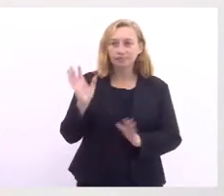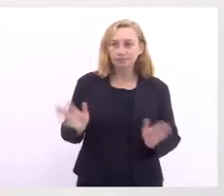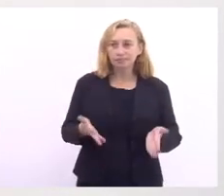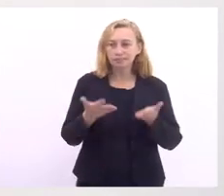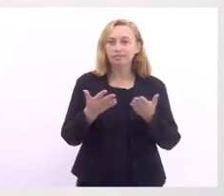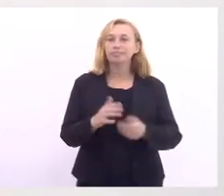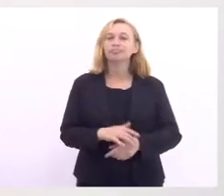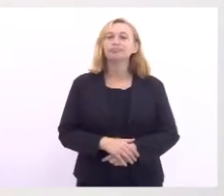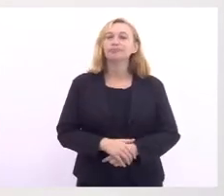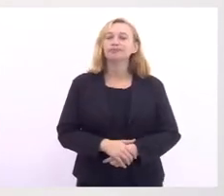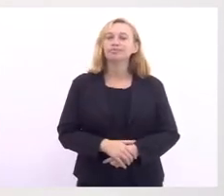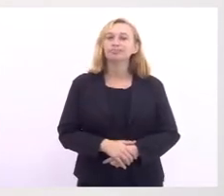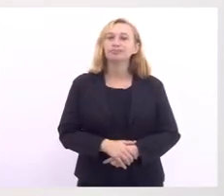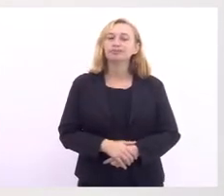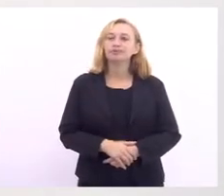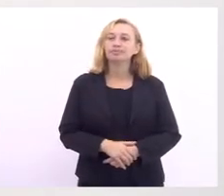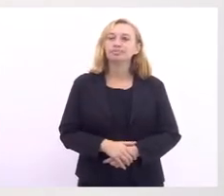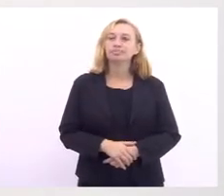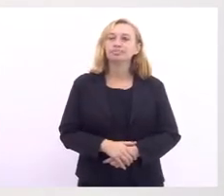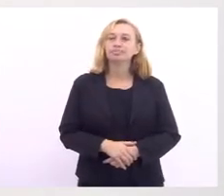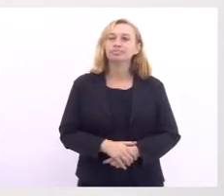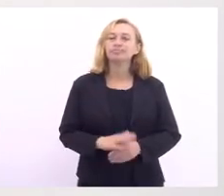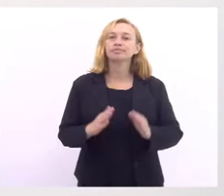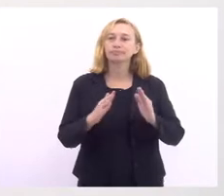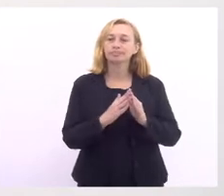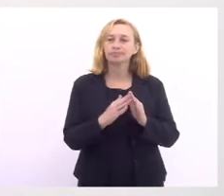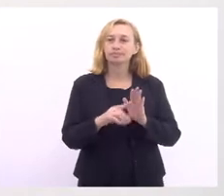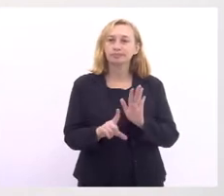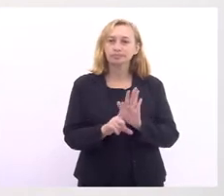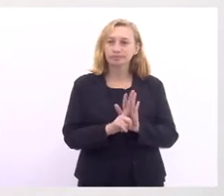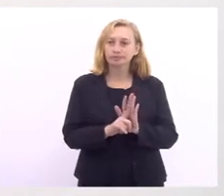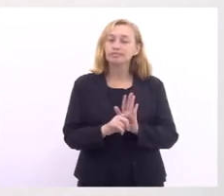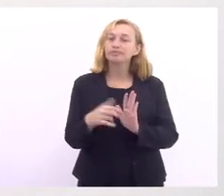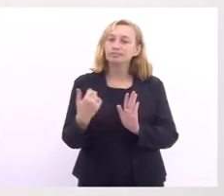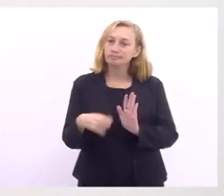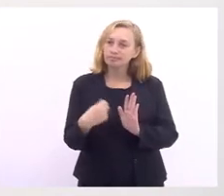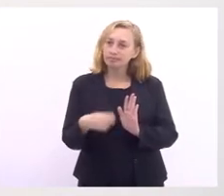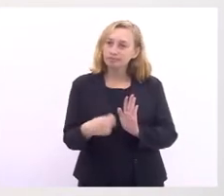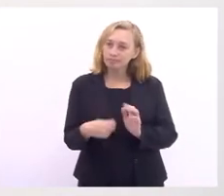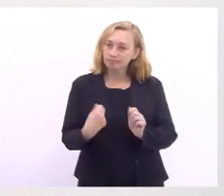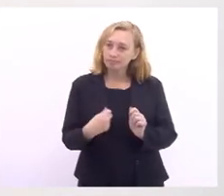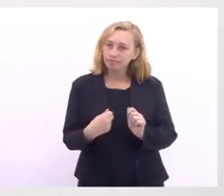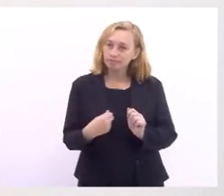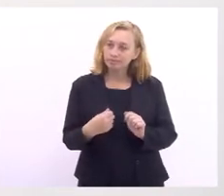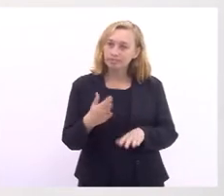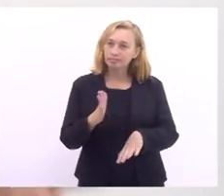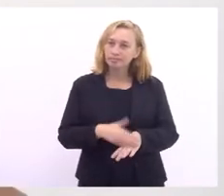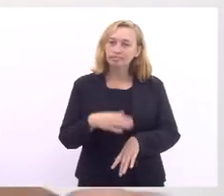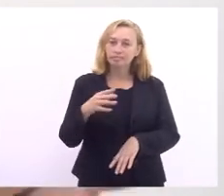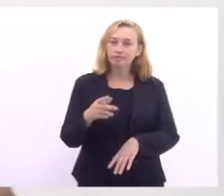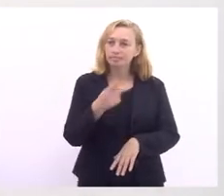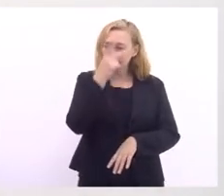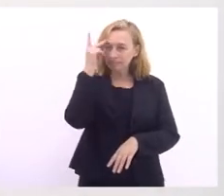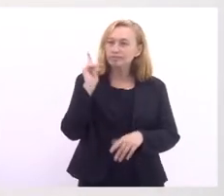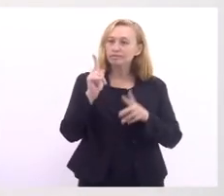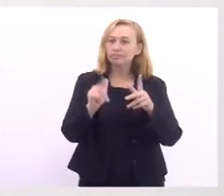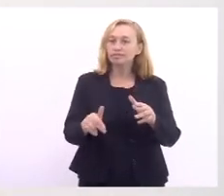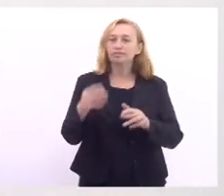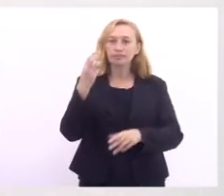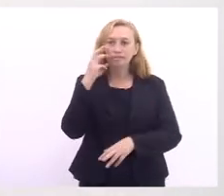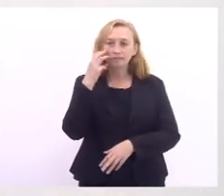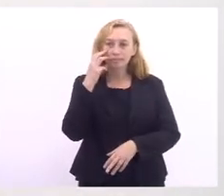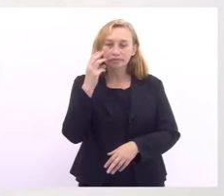essa iniciativa né é a casa Legislativa precisa de muitos mais waldex aqui por aqui